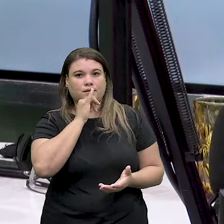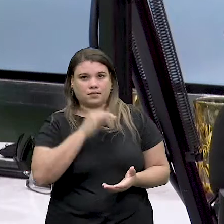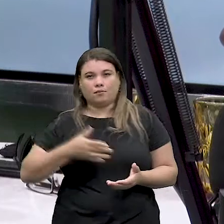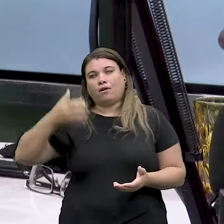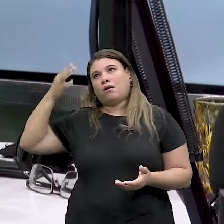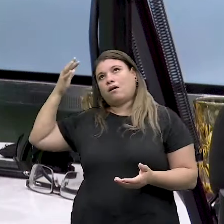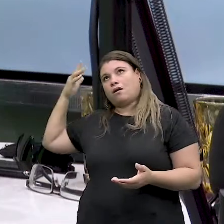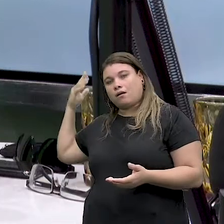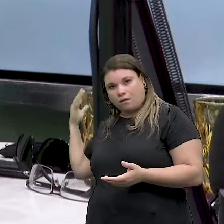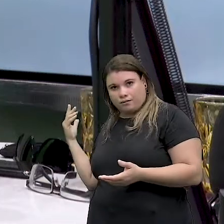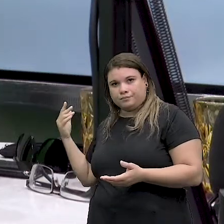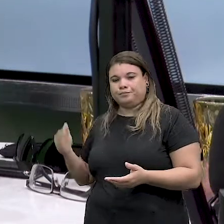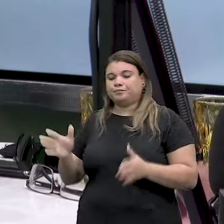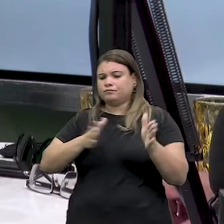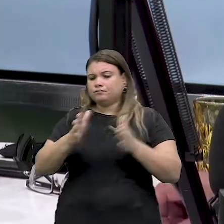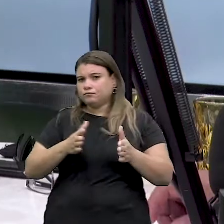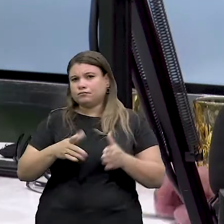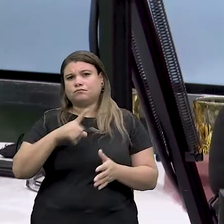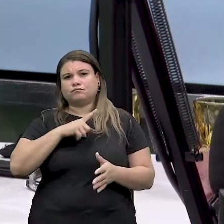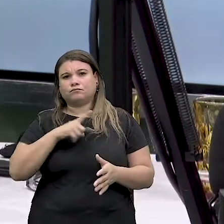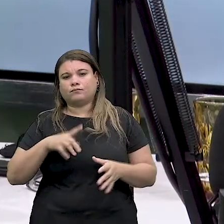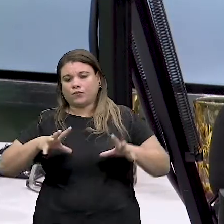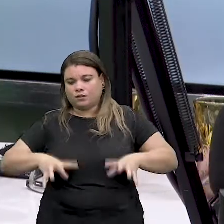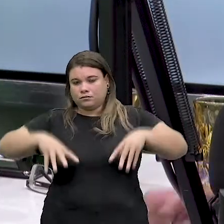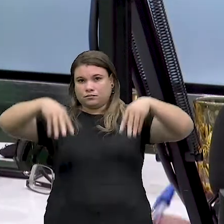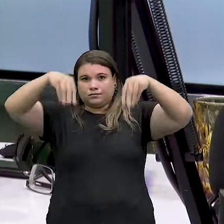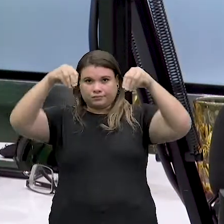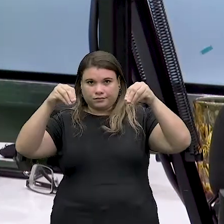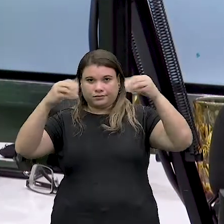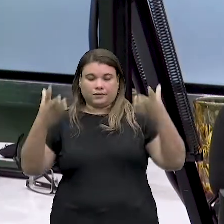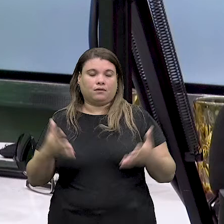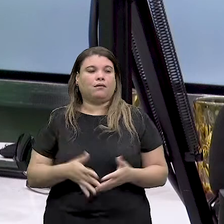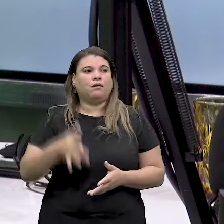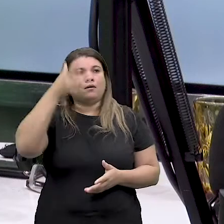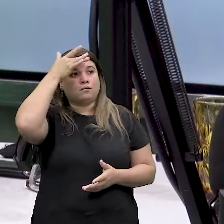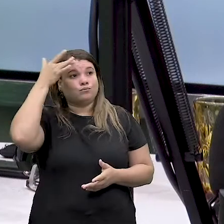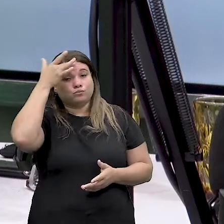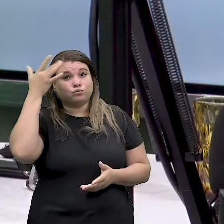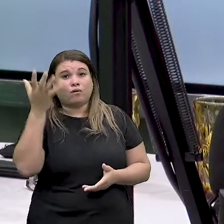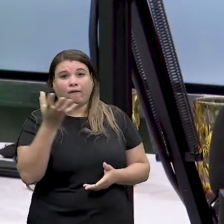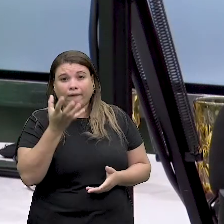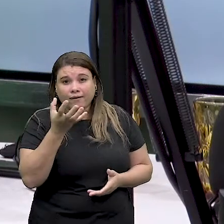e o cidadão lá, o cara que morava lá na vila, ele queria vender